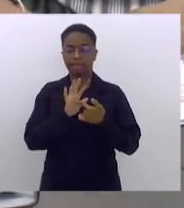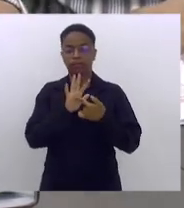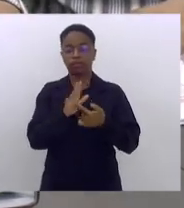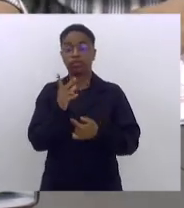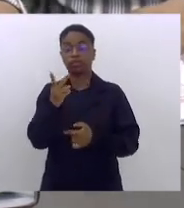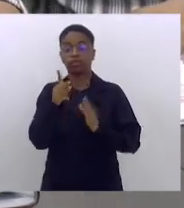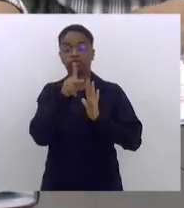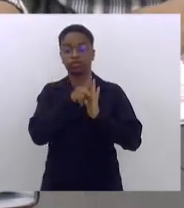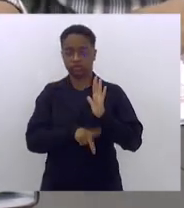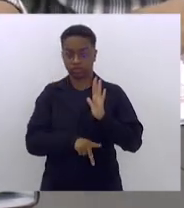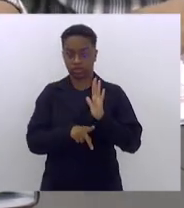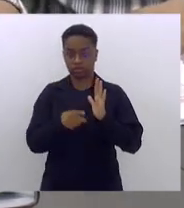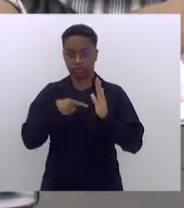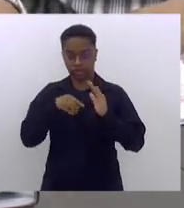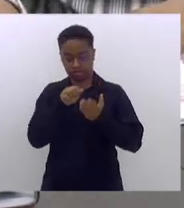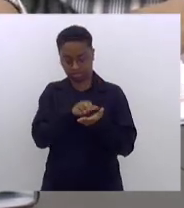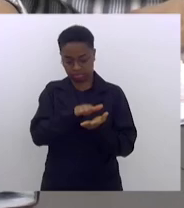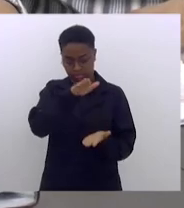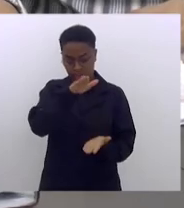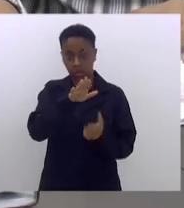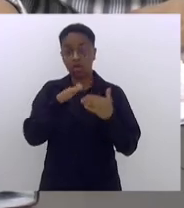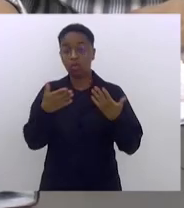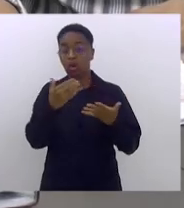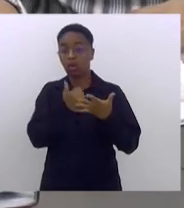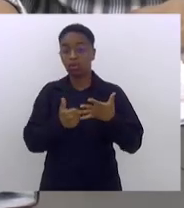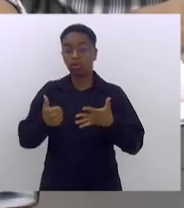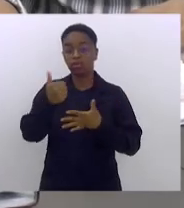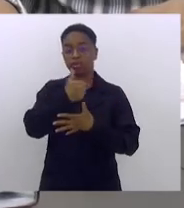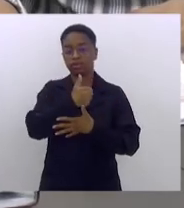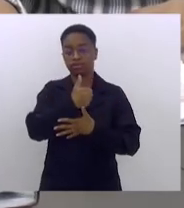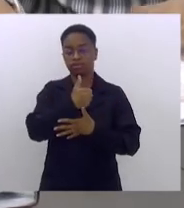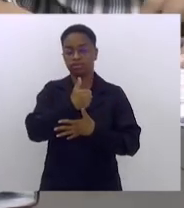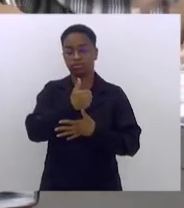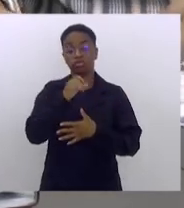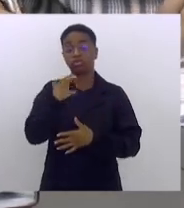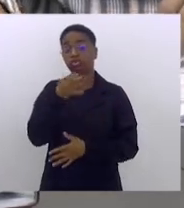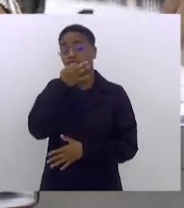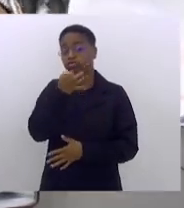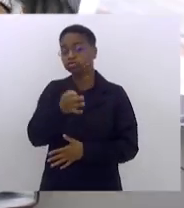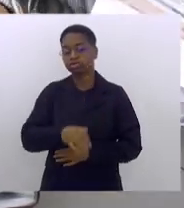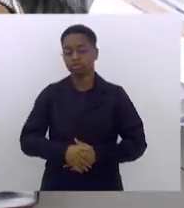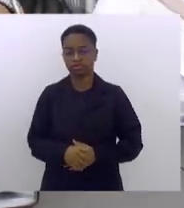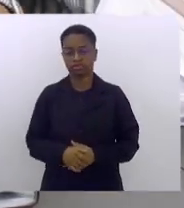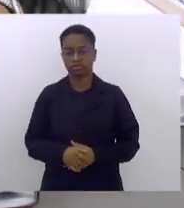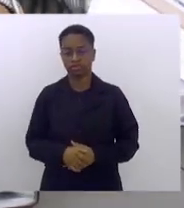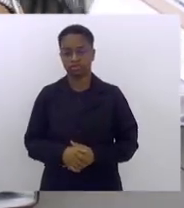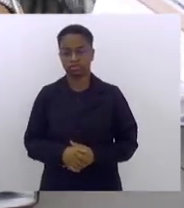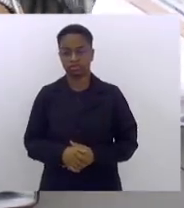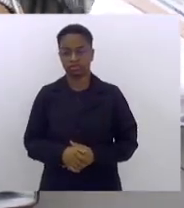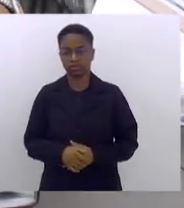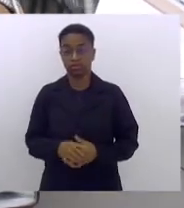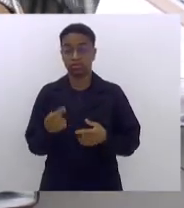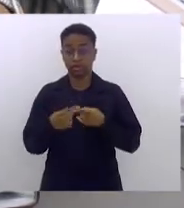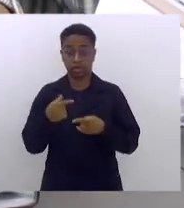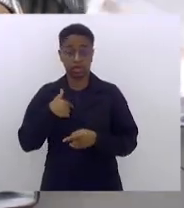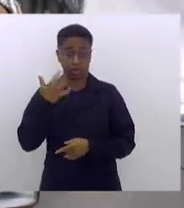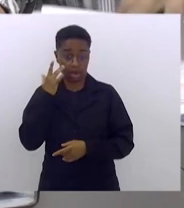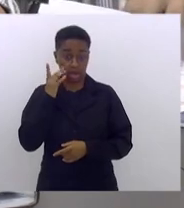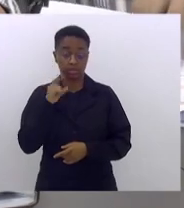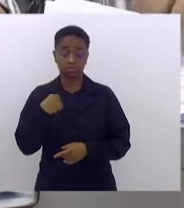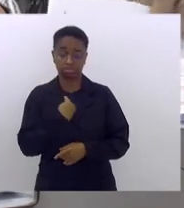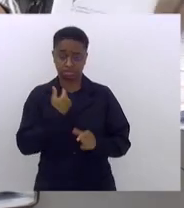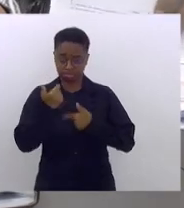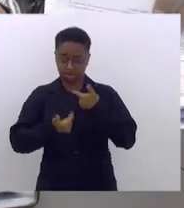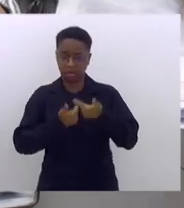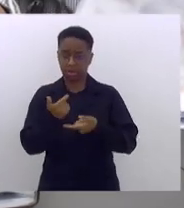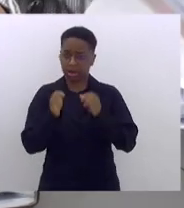sejam, entre os vossos, que prioridade sejam no mandato. As suas prioridades. Só uma sugestão, Vossa Excelência, perfeito, dizer acolhido, que eu acho que a comissão tem trabalhado